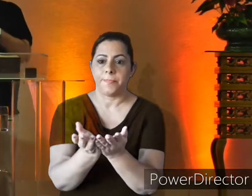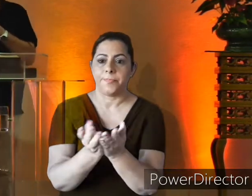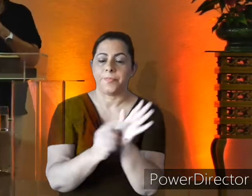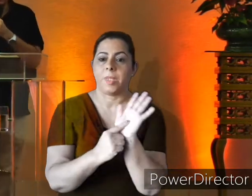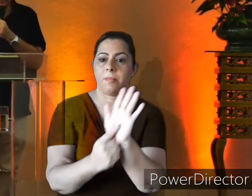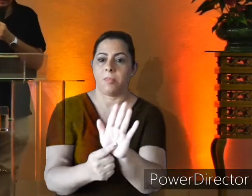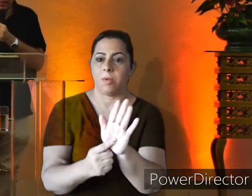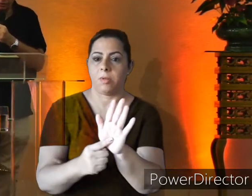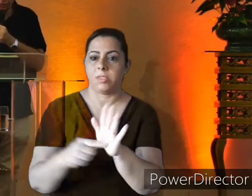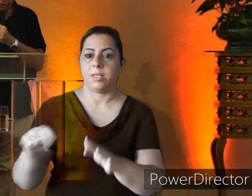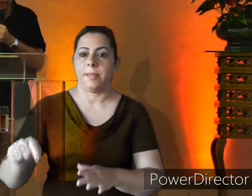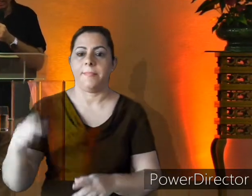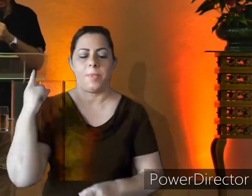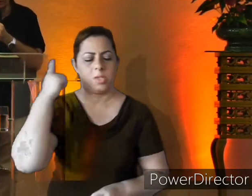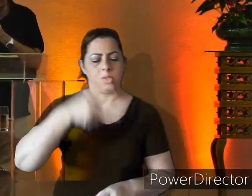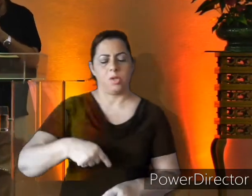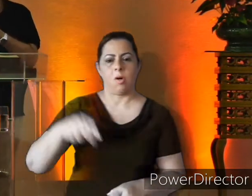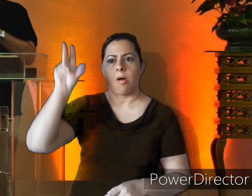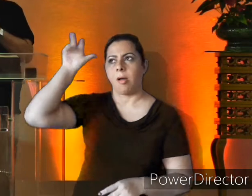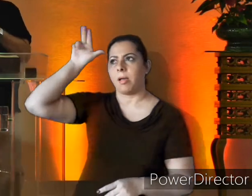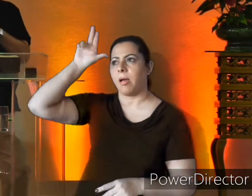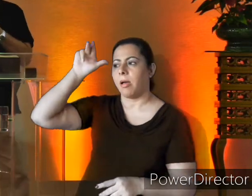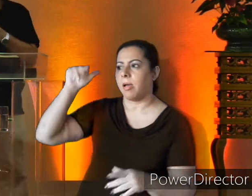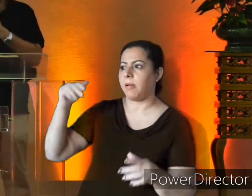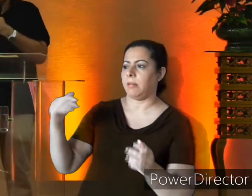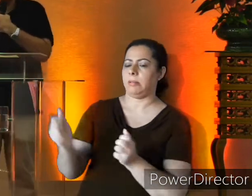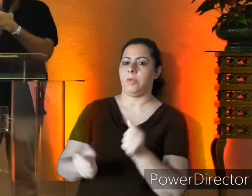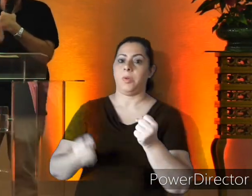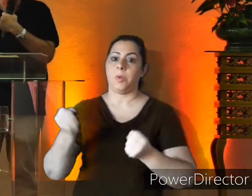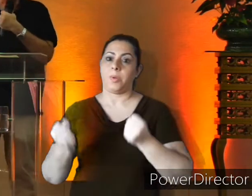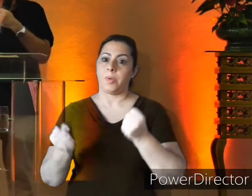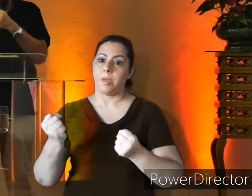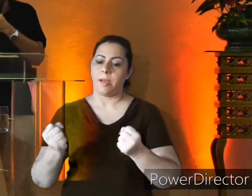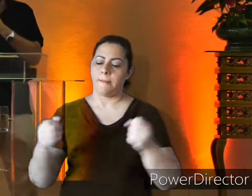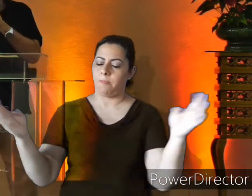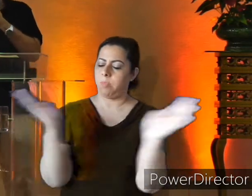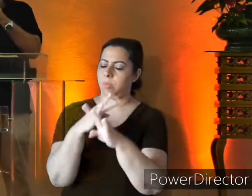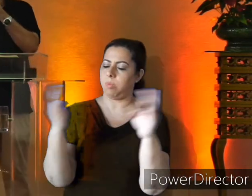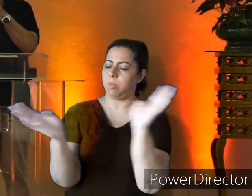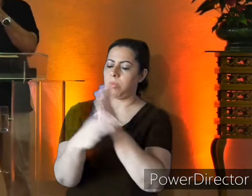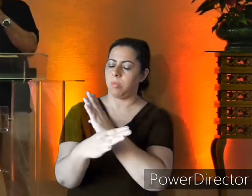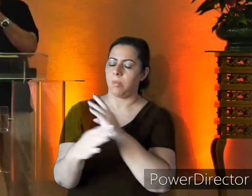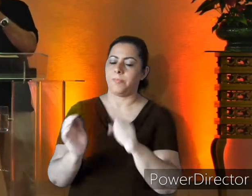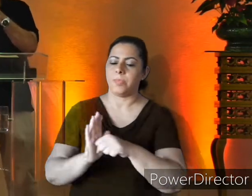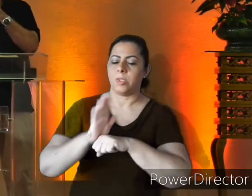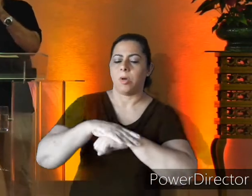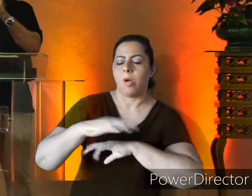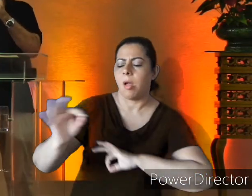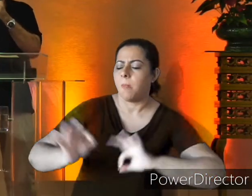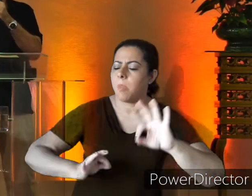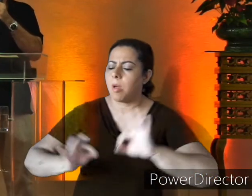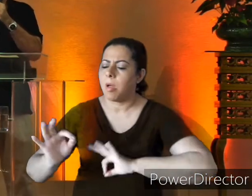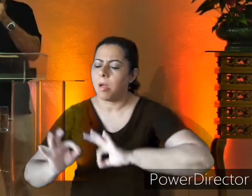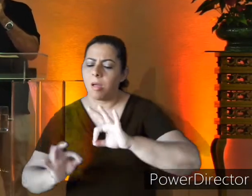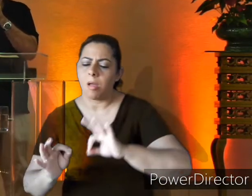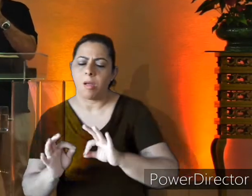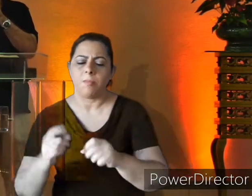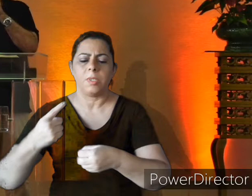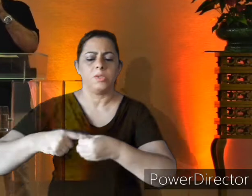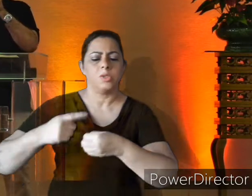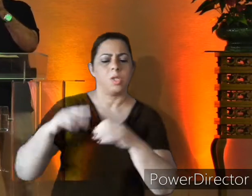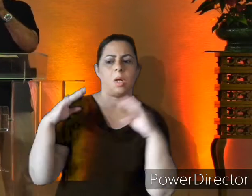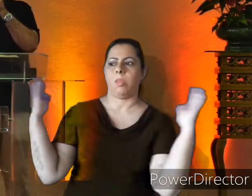maneira que quando esse exército chega durante a noite, ele cerca toda a cidade para prender apenas um